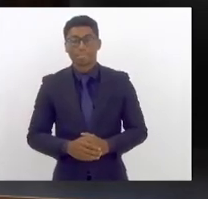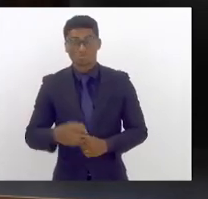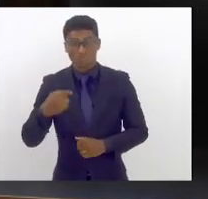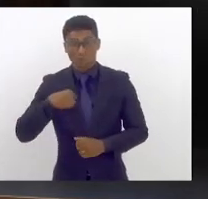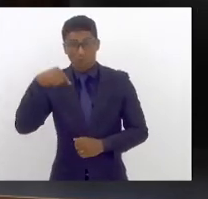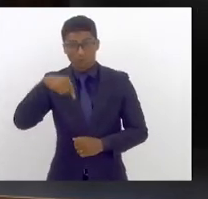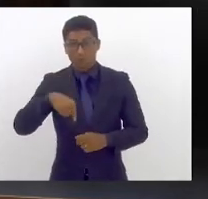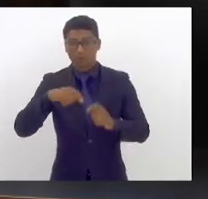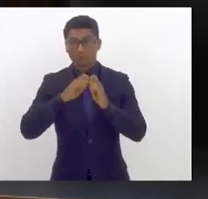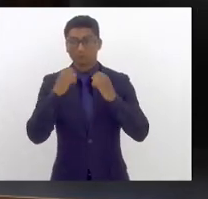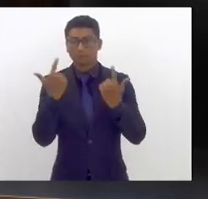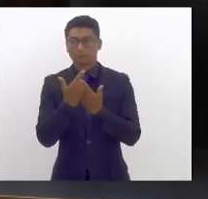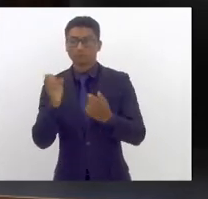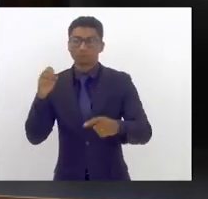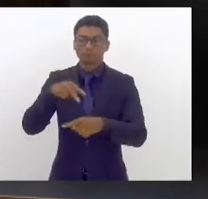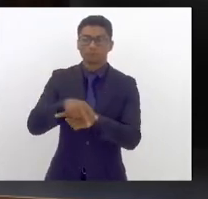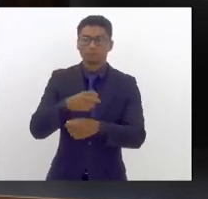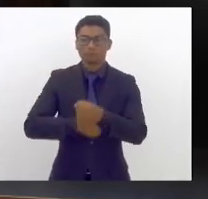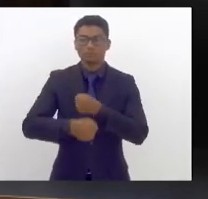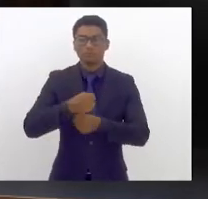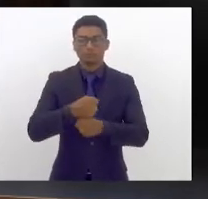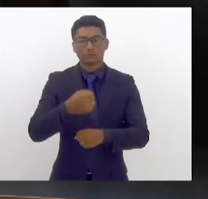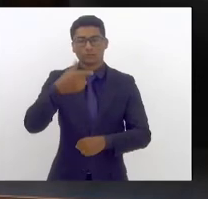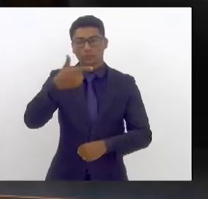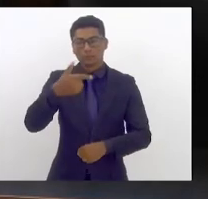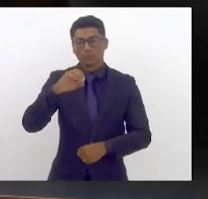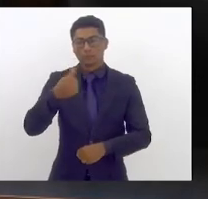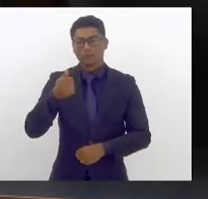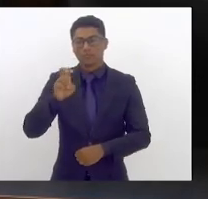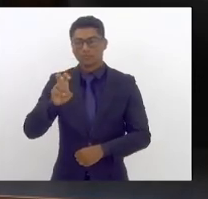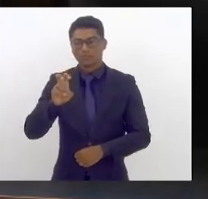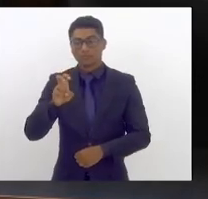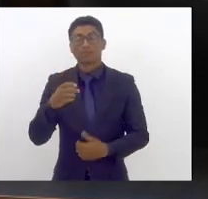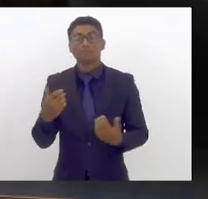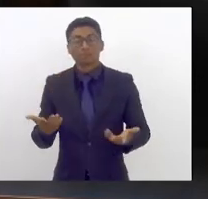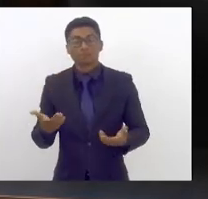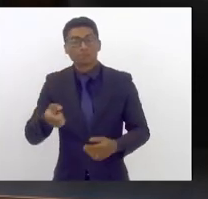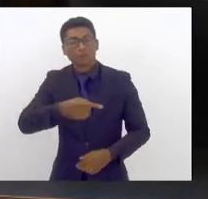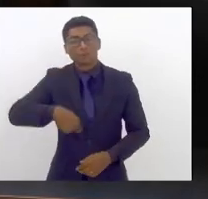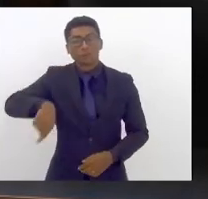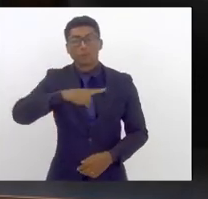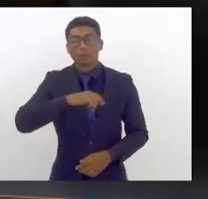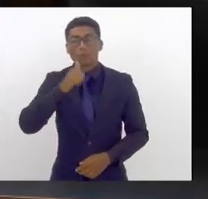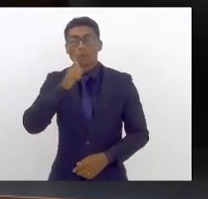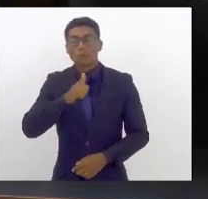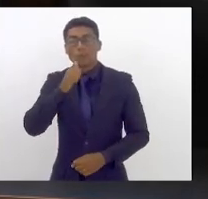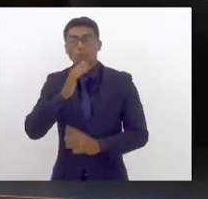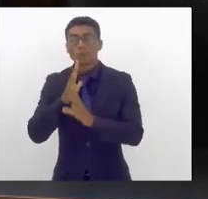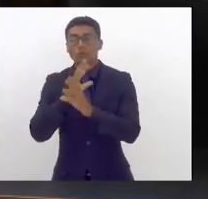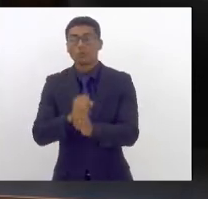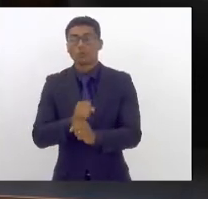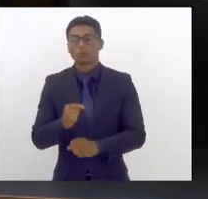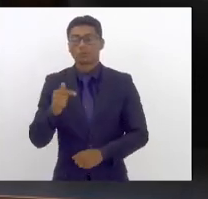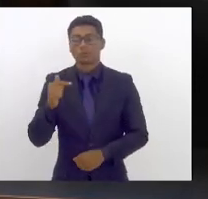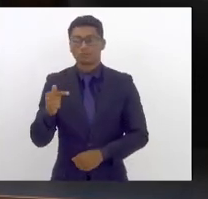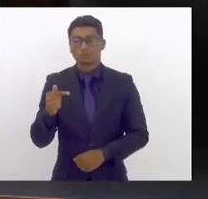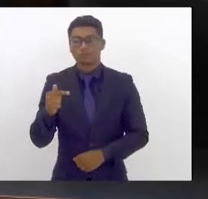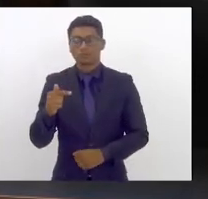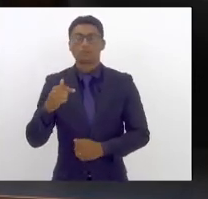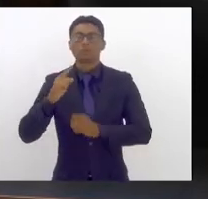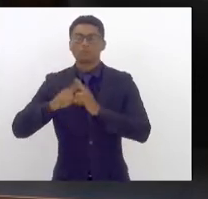na sua casa aqui em 2015 nós éramos apenas Sete Mulheres depois chegou